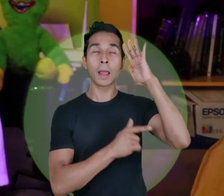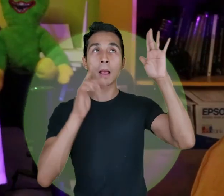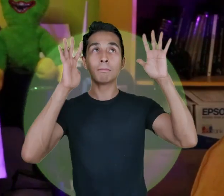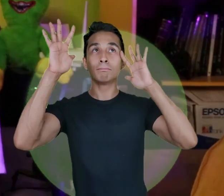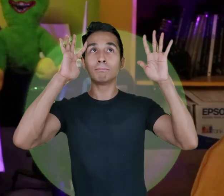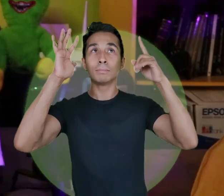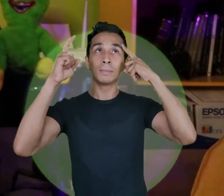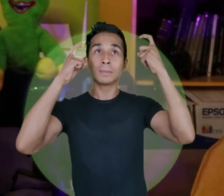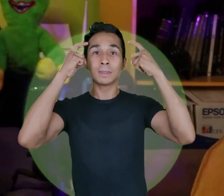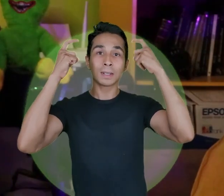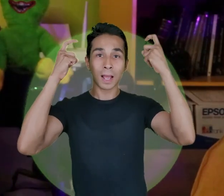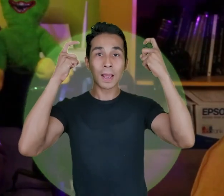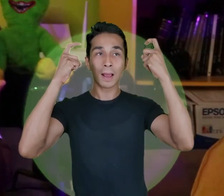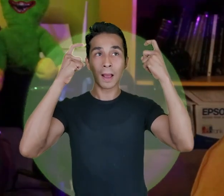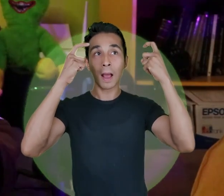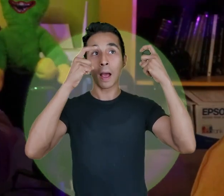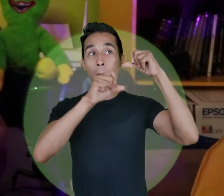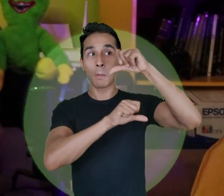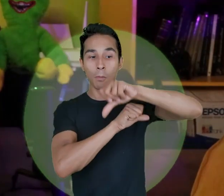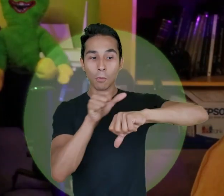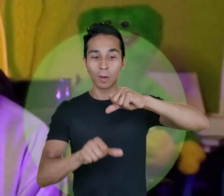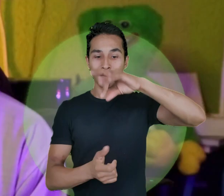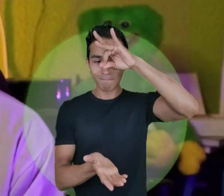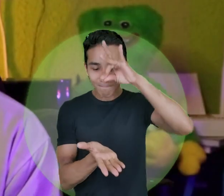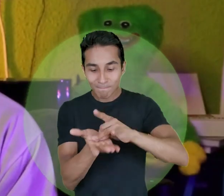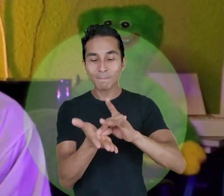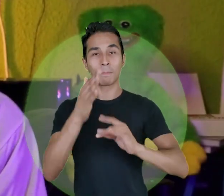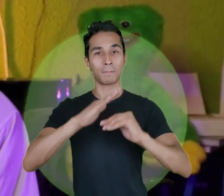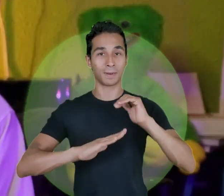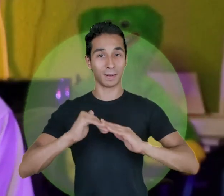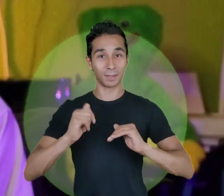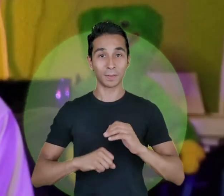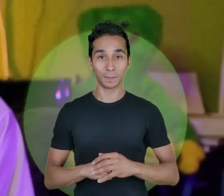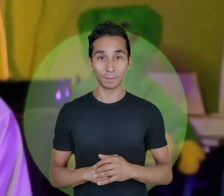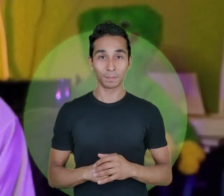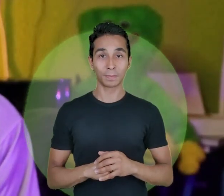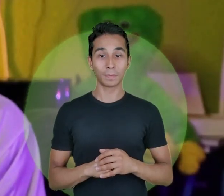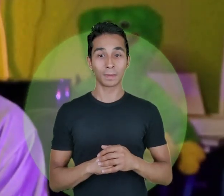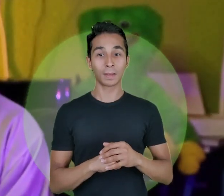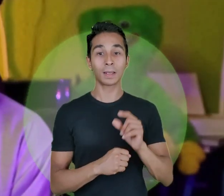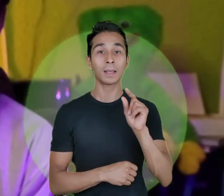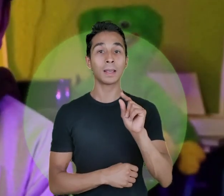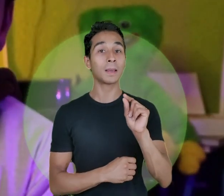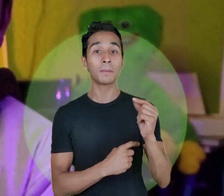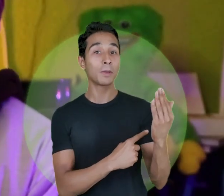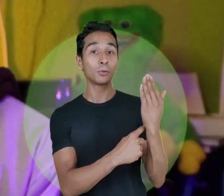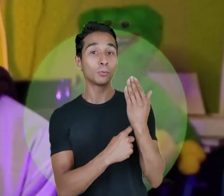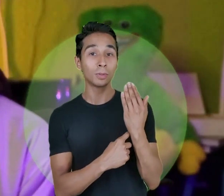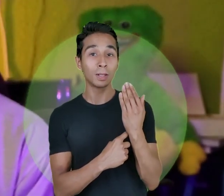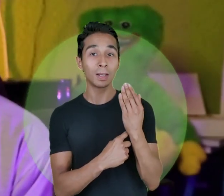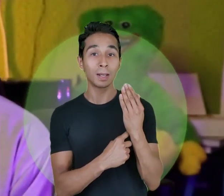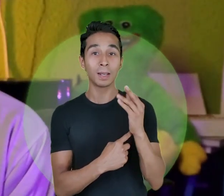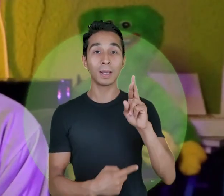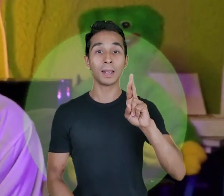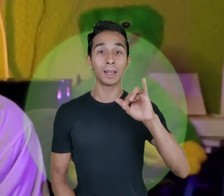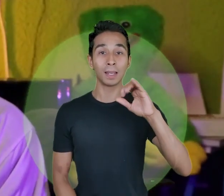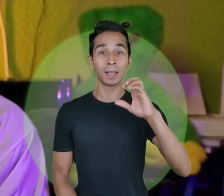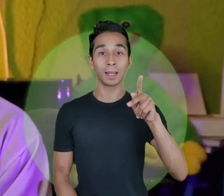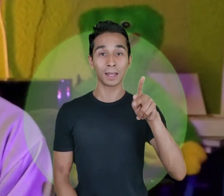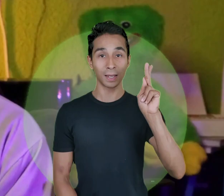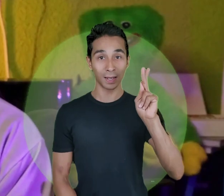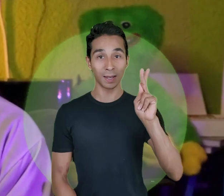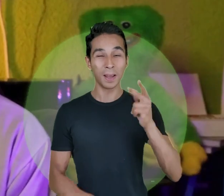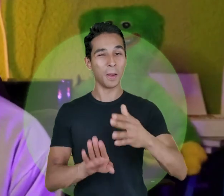gente escreve e torná-las coisas reais. Para me ajudar a falar sobre esse assunto, eu tô aqui com o Henri Caiuá, que está ajudando